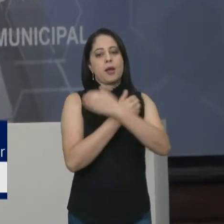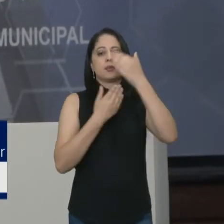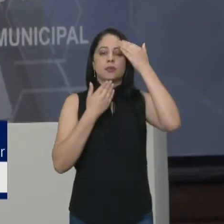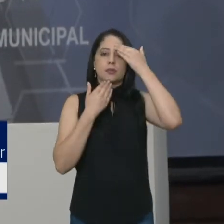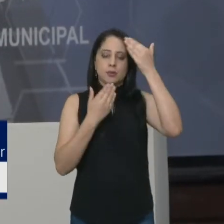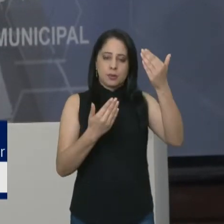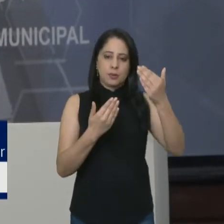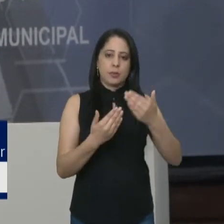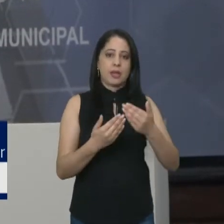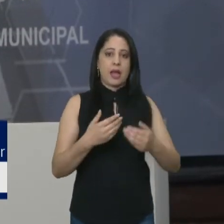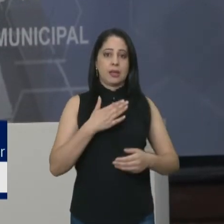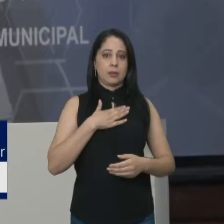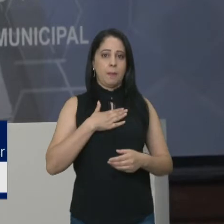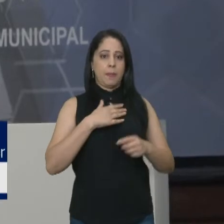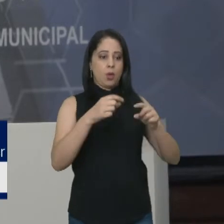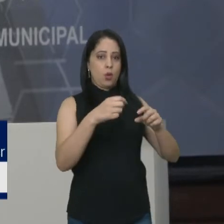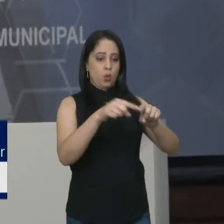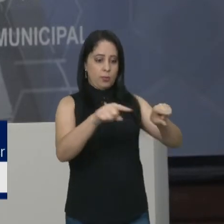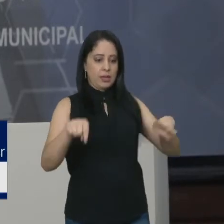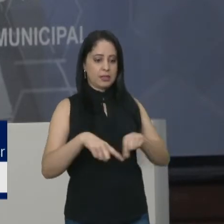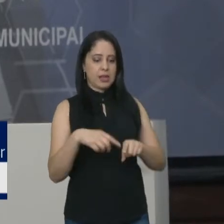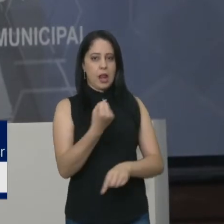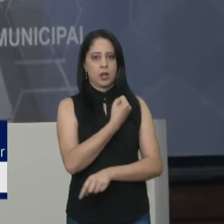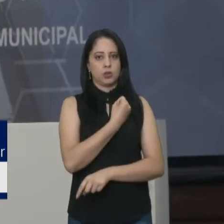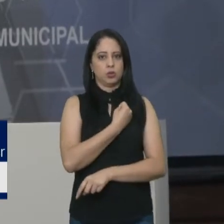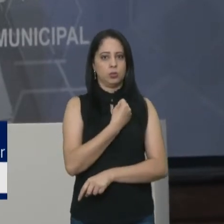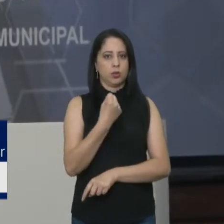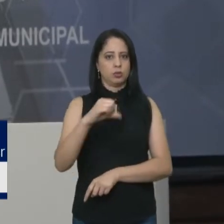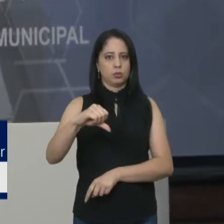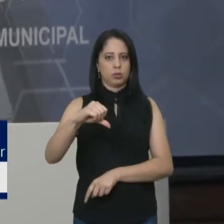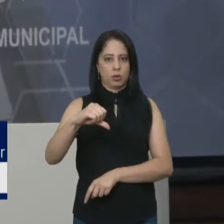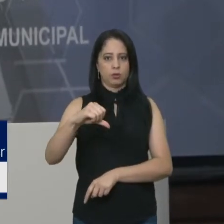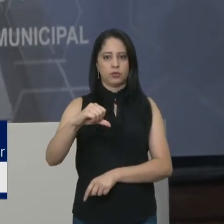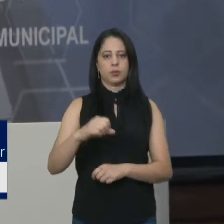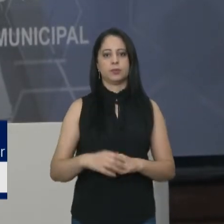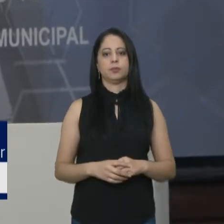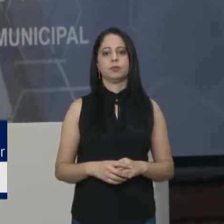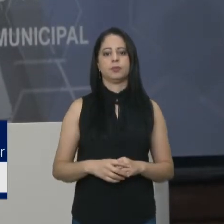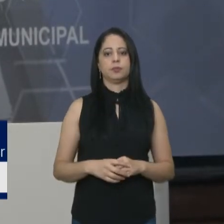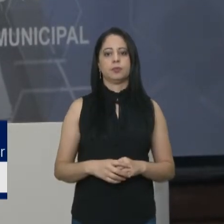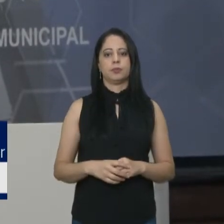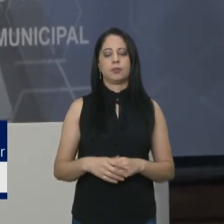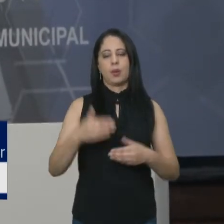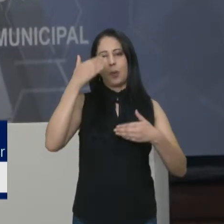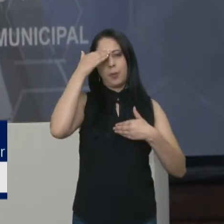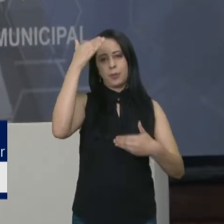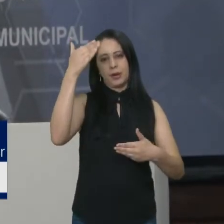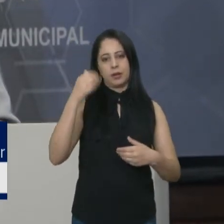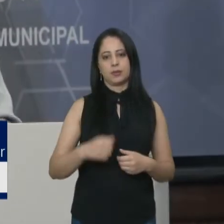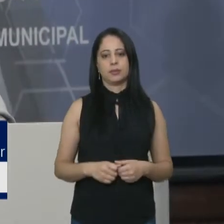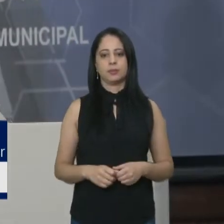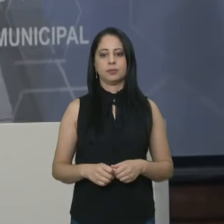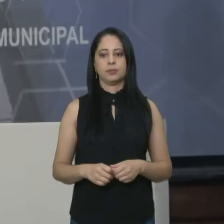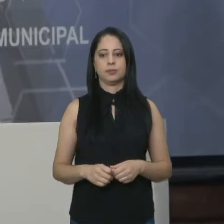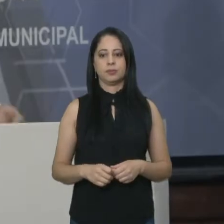no Gabinete 9, sempre à disposição da população. Muito obrigado, senhor presidente.